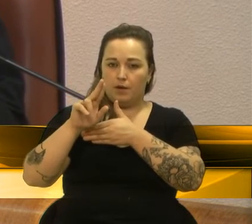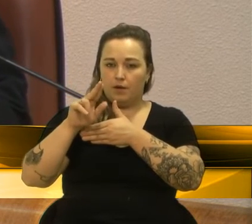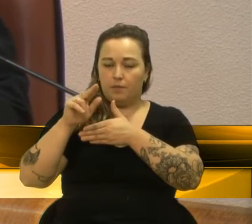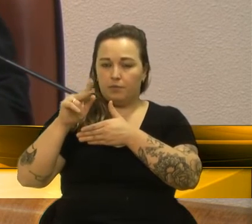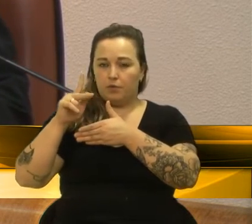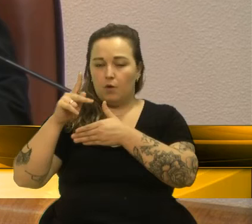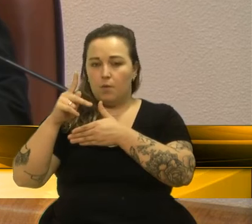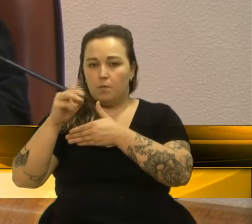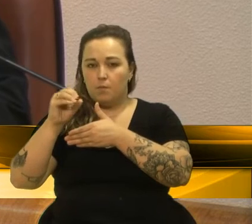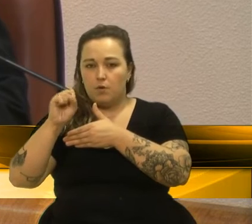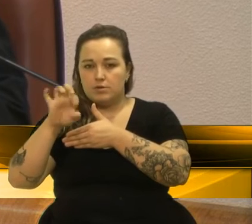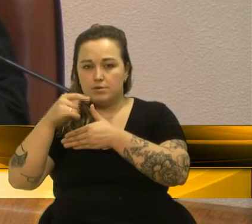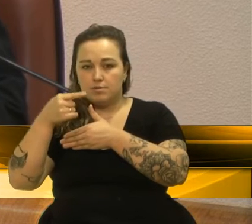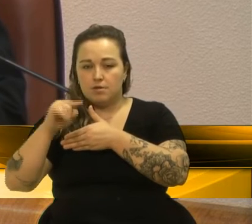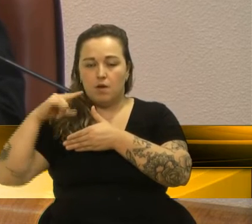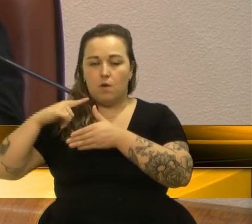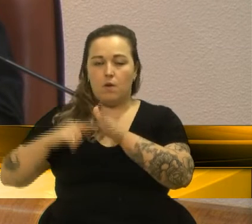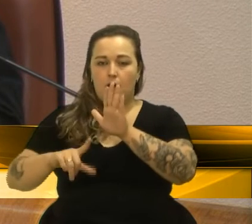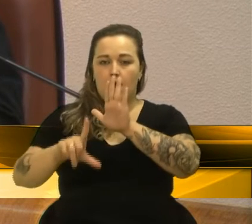Cidades, abre parênteses, Lei número